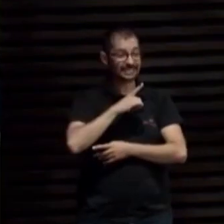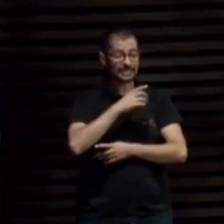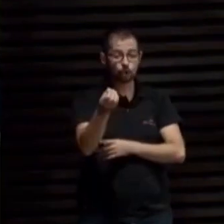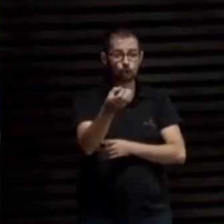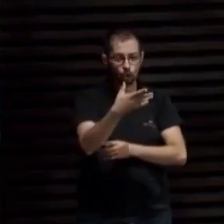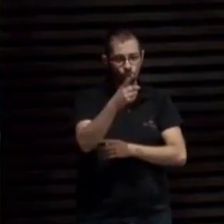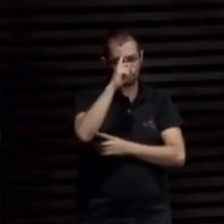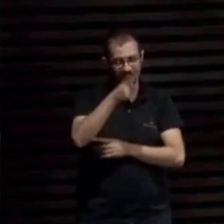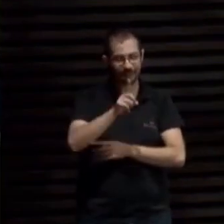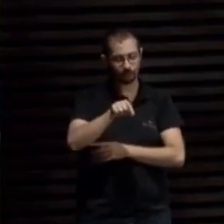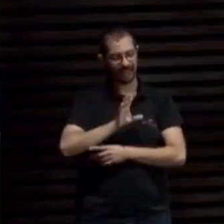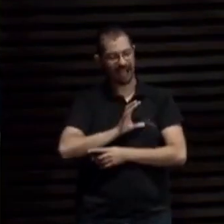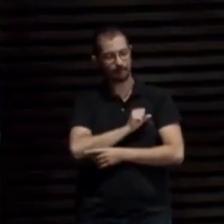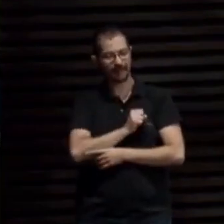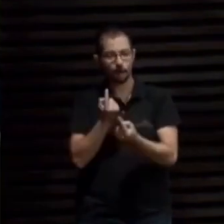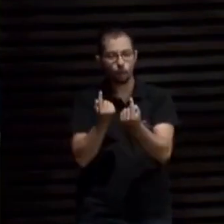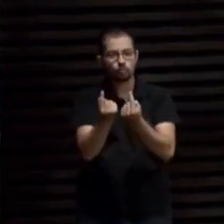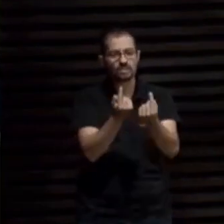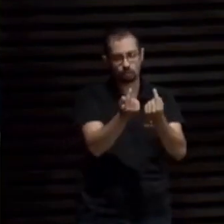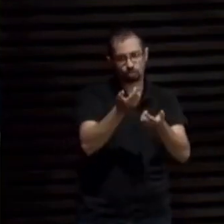mandamento na minha vida.